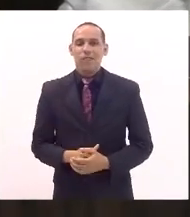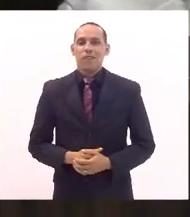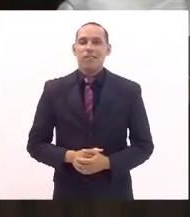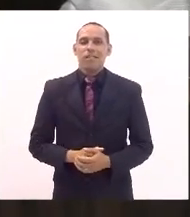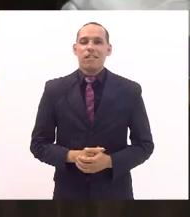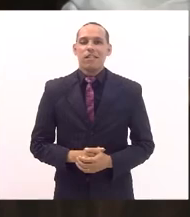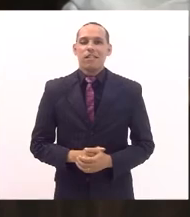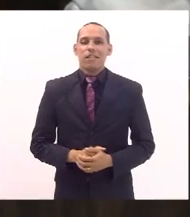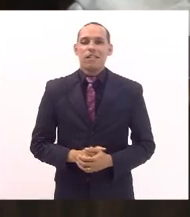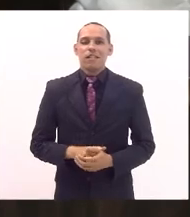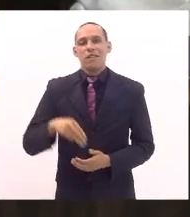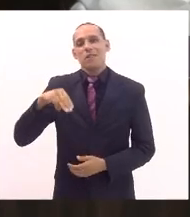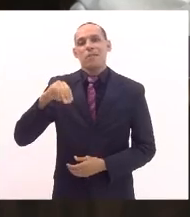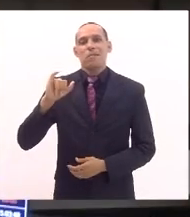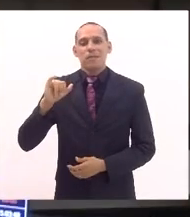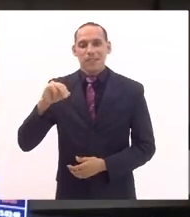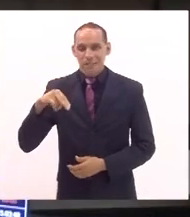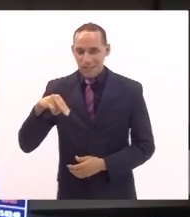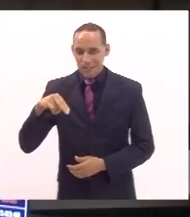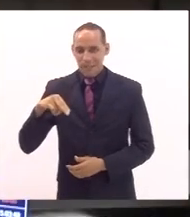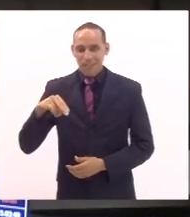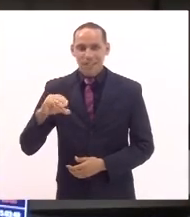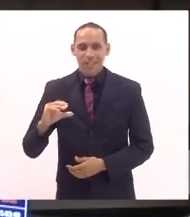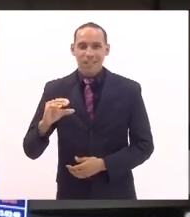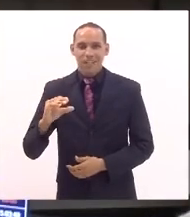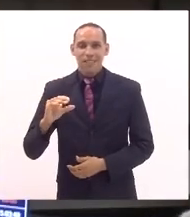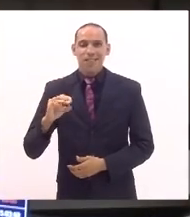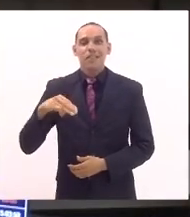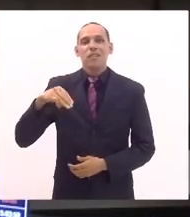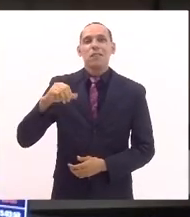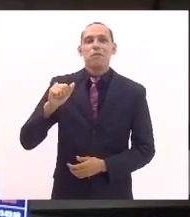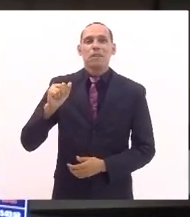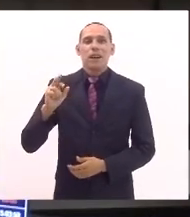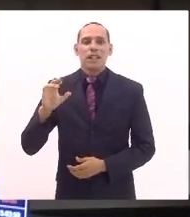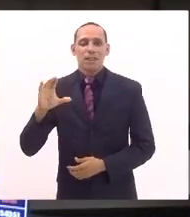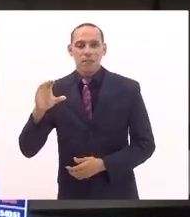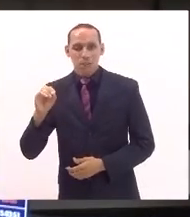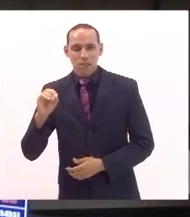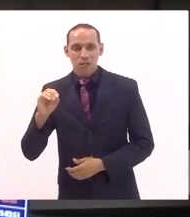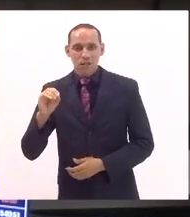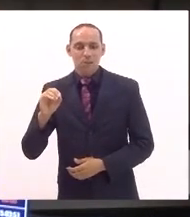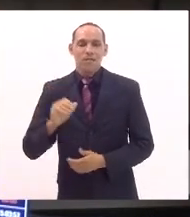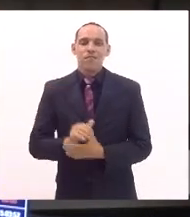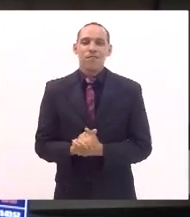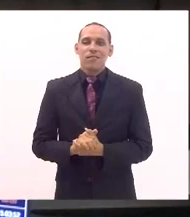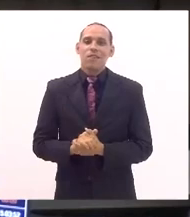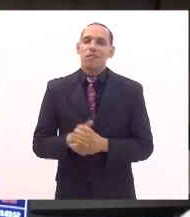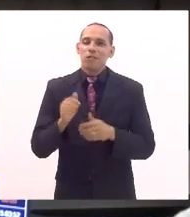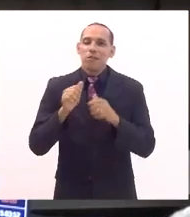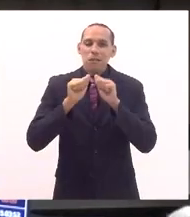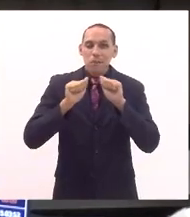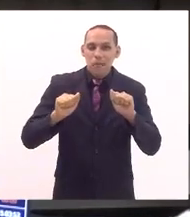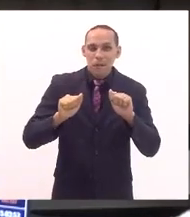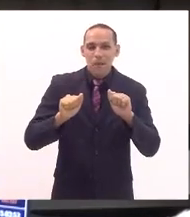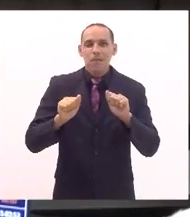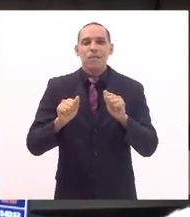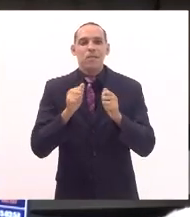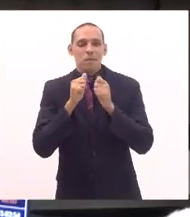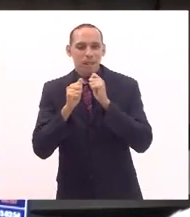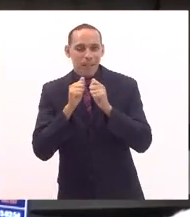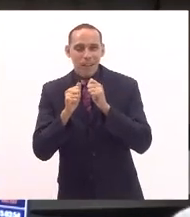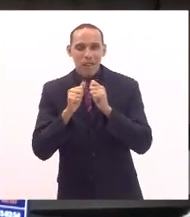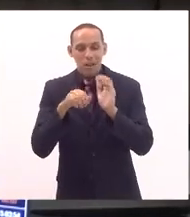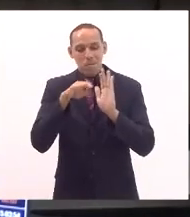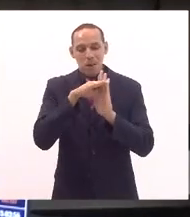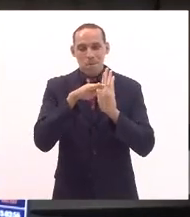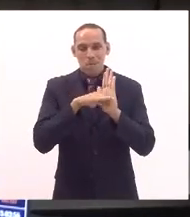Carlos minc o resultado mas canela assessores assessores imprensa Bom vamos